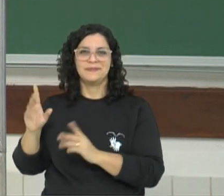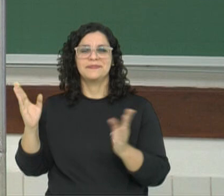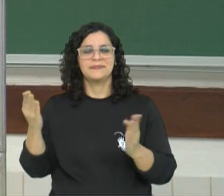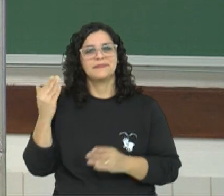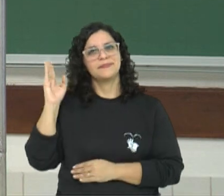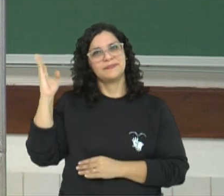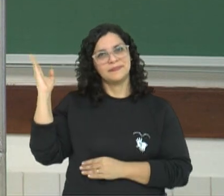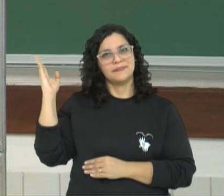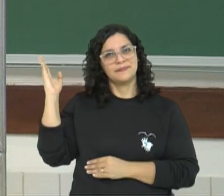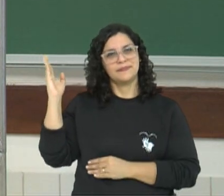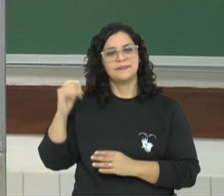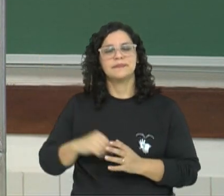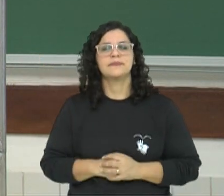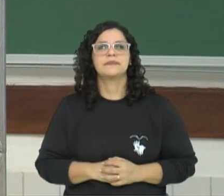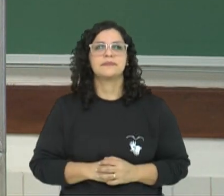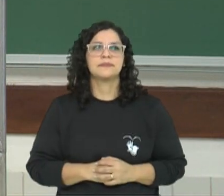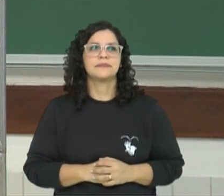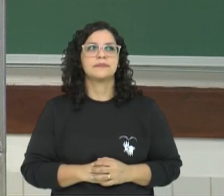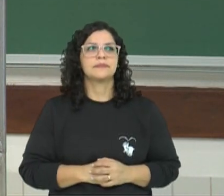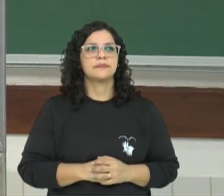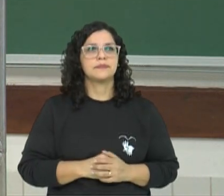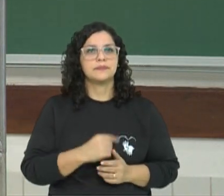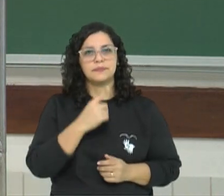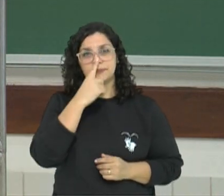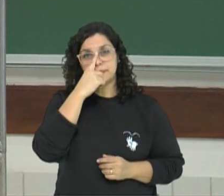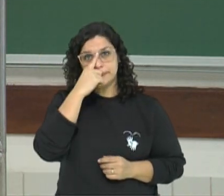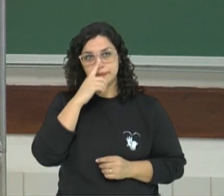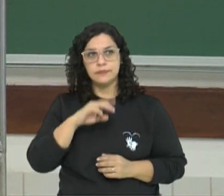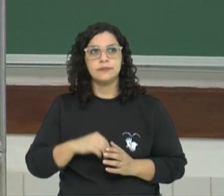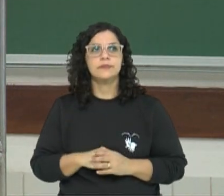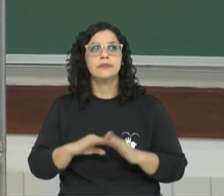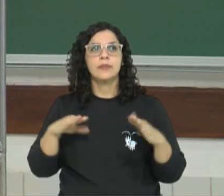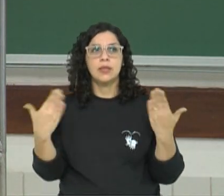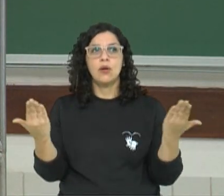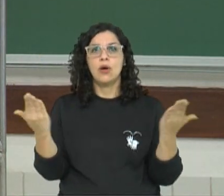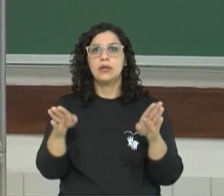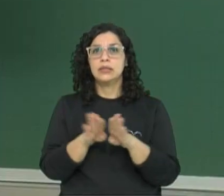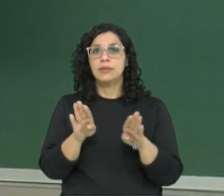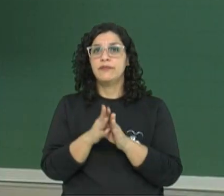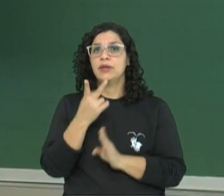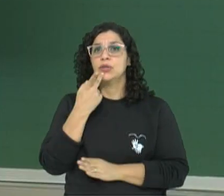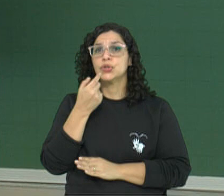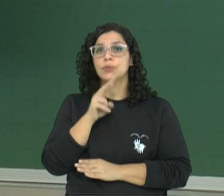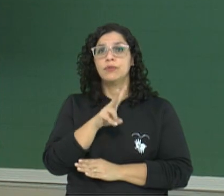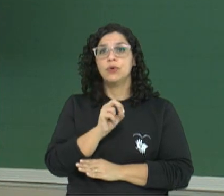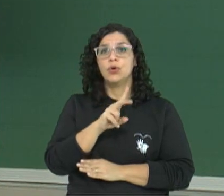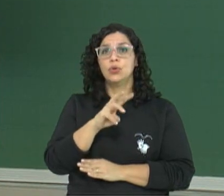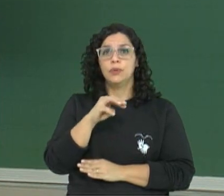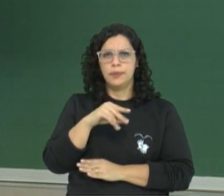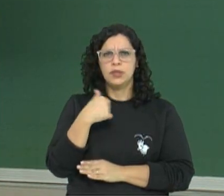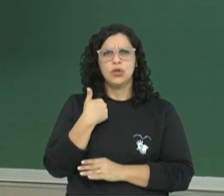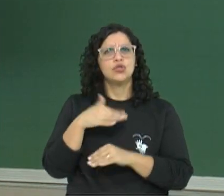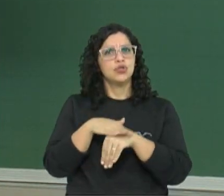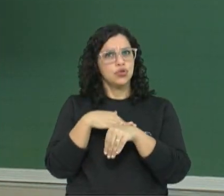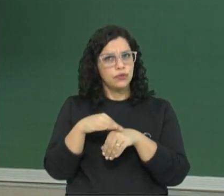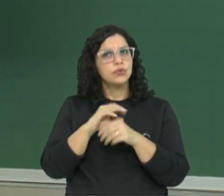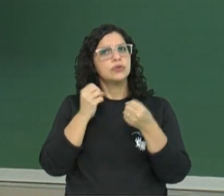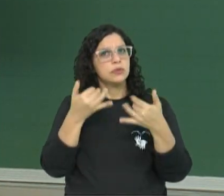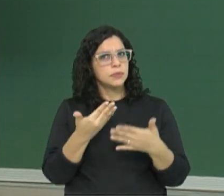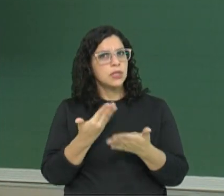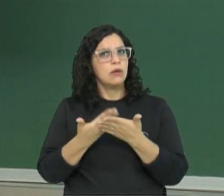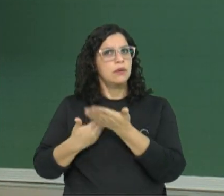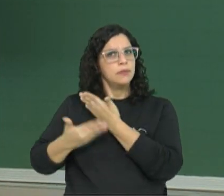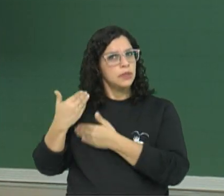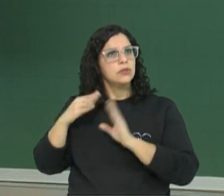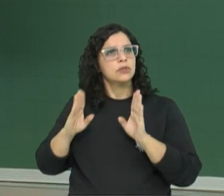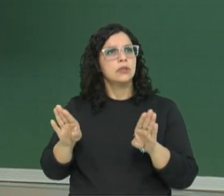terceira quilogramas por metro cúbicos. Certo? Além disso, ficar esperto nas unidades. Lembra que a gente já conversou isso na aula